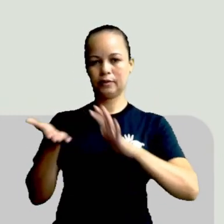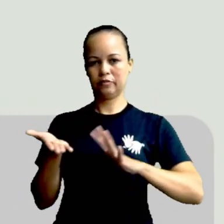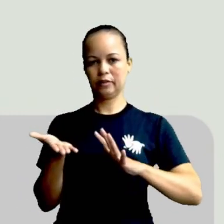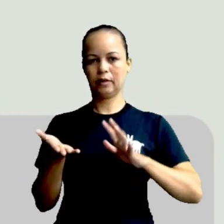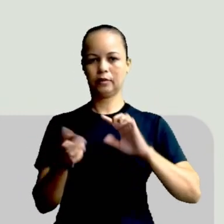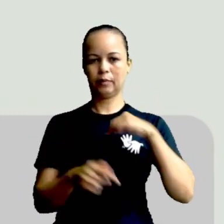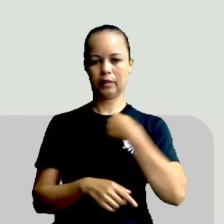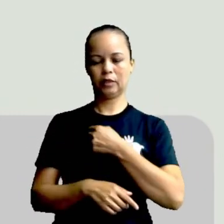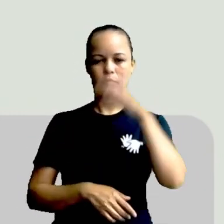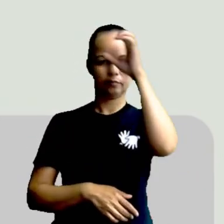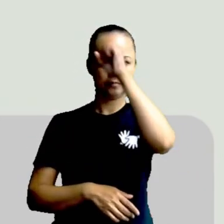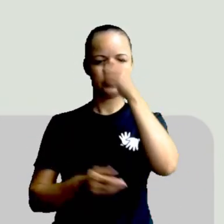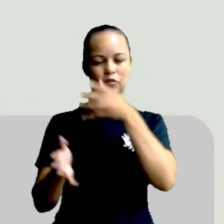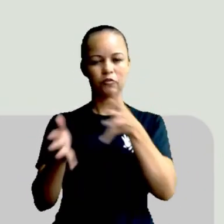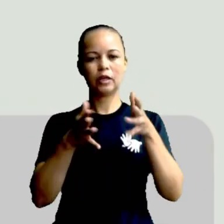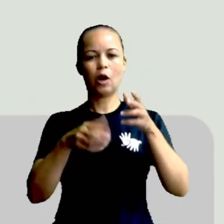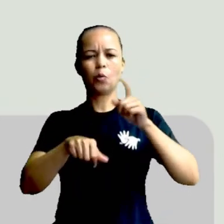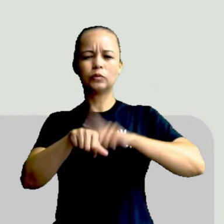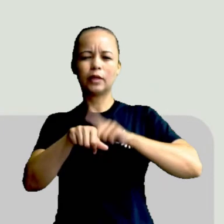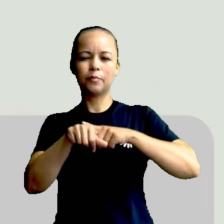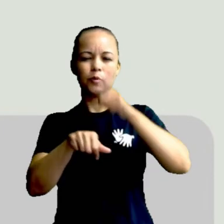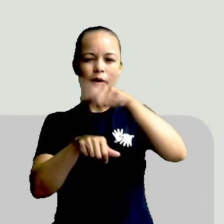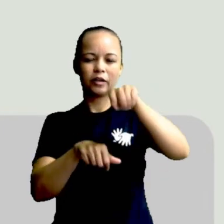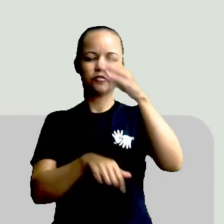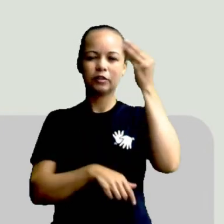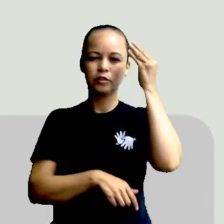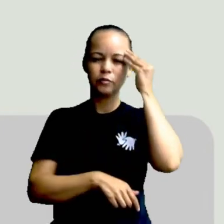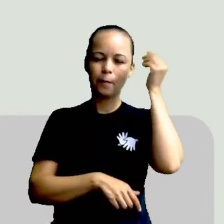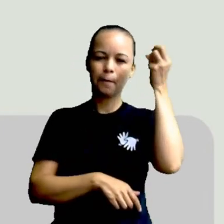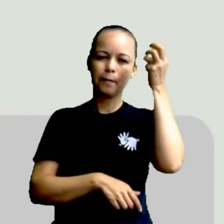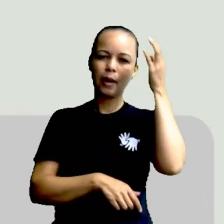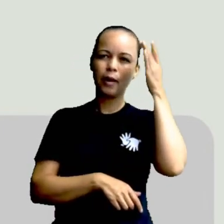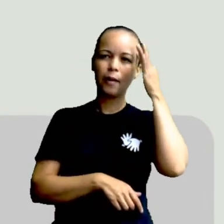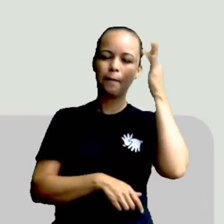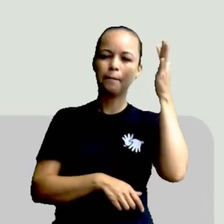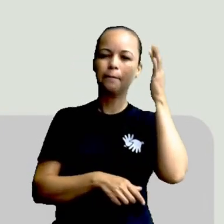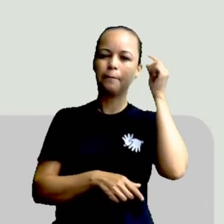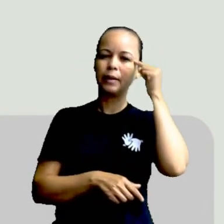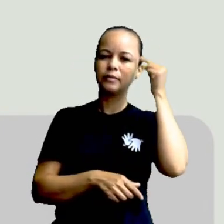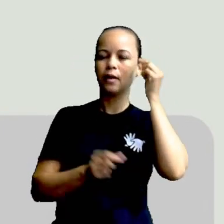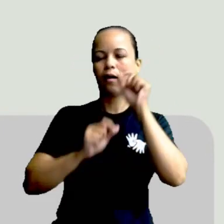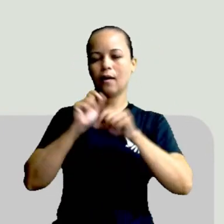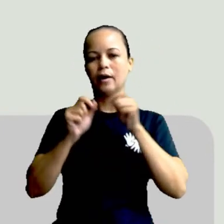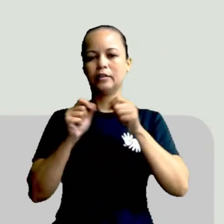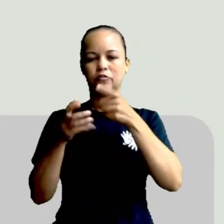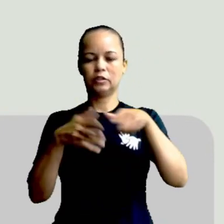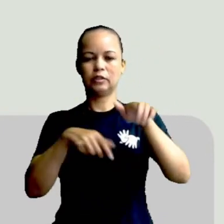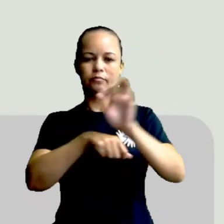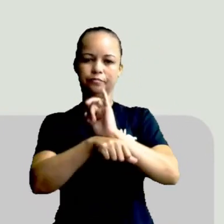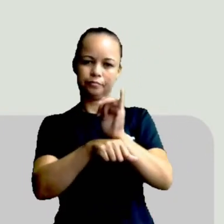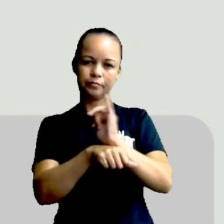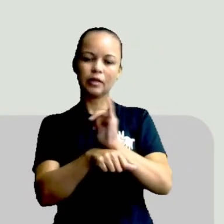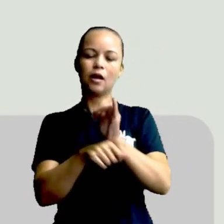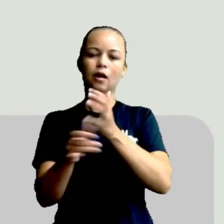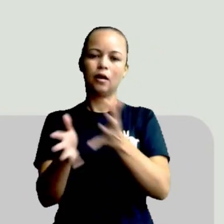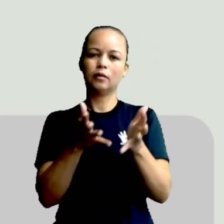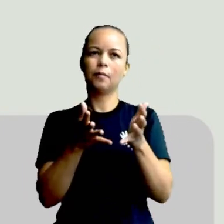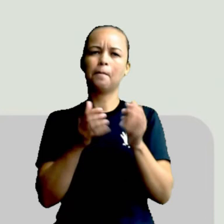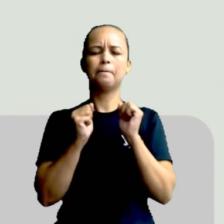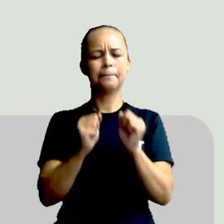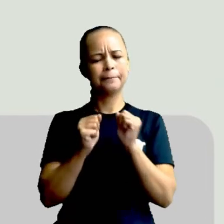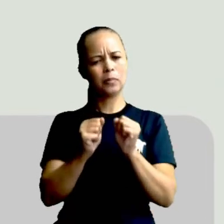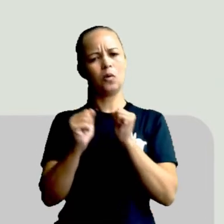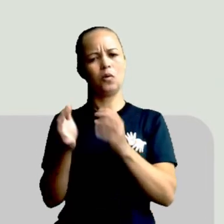vemos aí vou dar um tempinho aí para você pensar fazer essa leitura se você tiver assistindo aula pelo YouTube pode dar